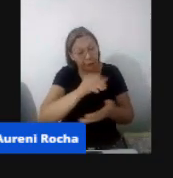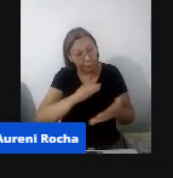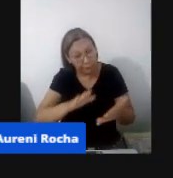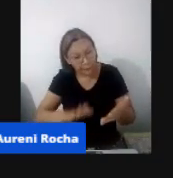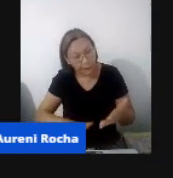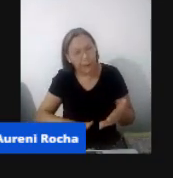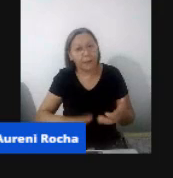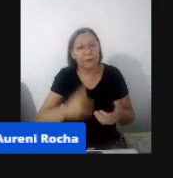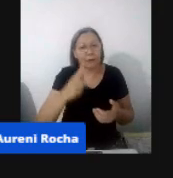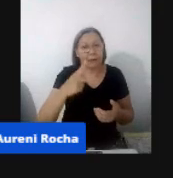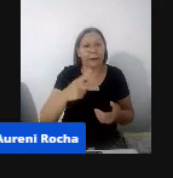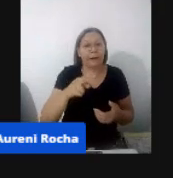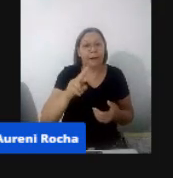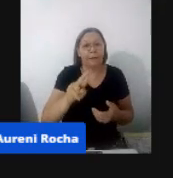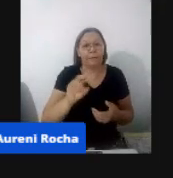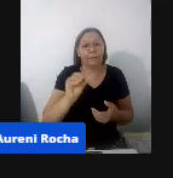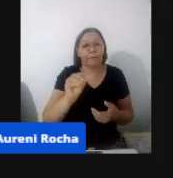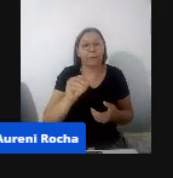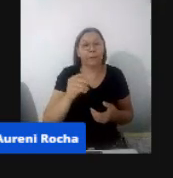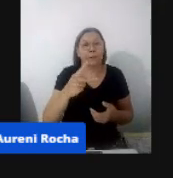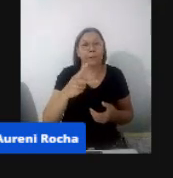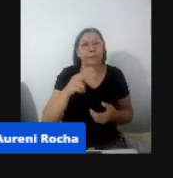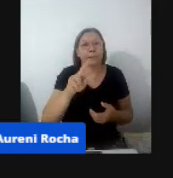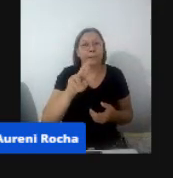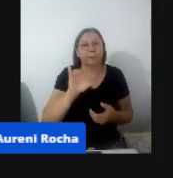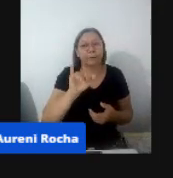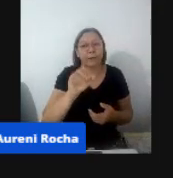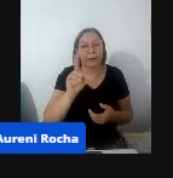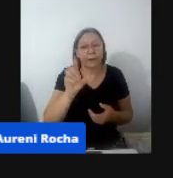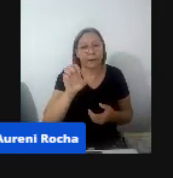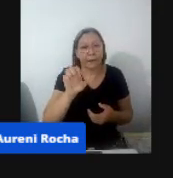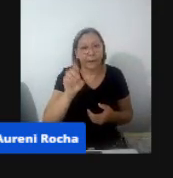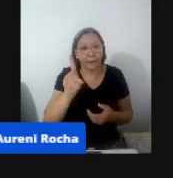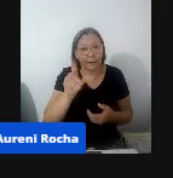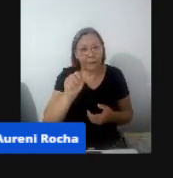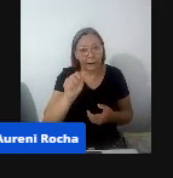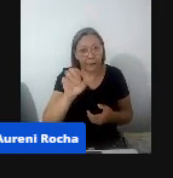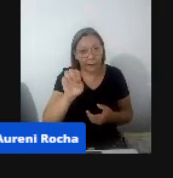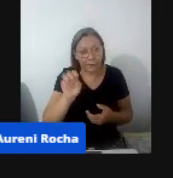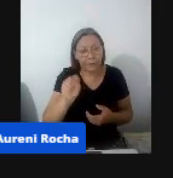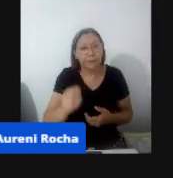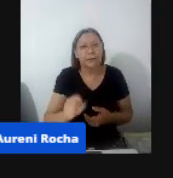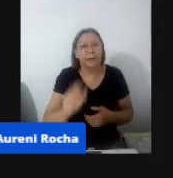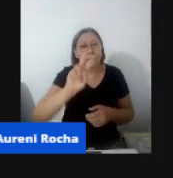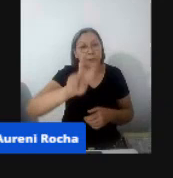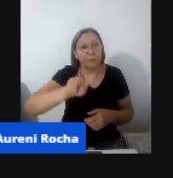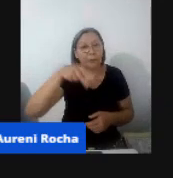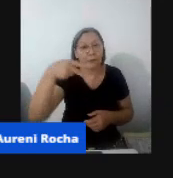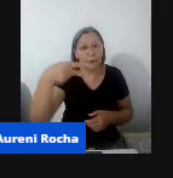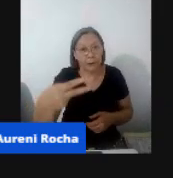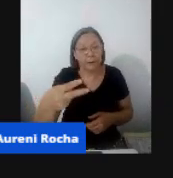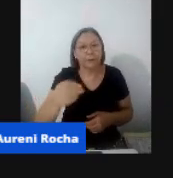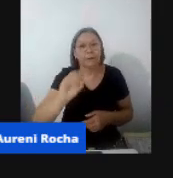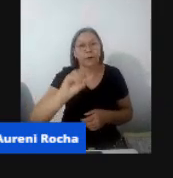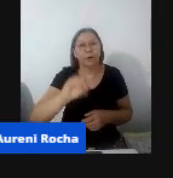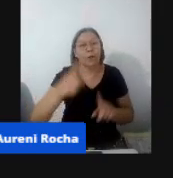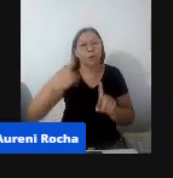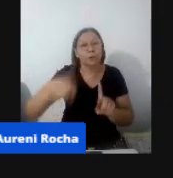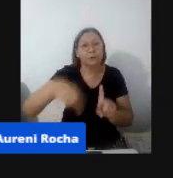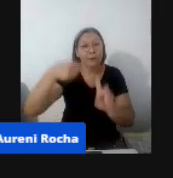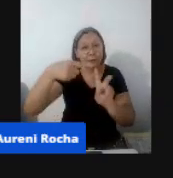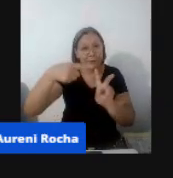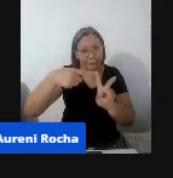propriedades de potência e propriedades de raiz. E é justamente isso que está naquela rodada 1. Olha, o que o